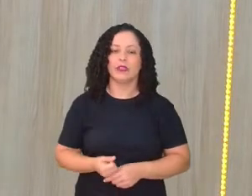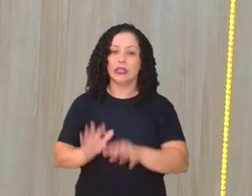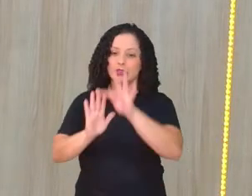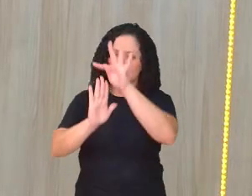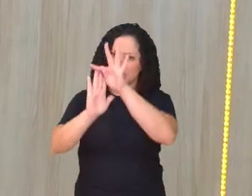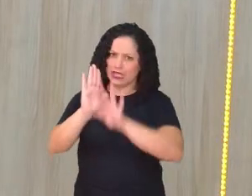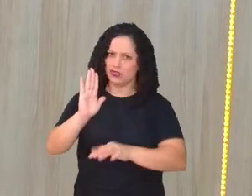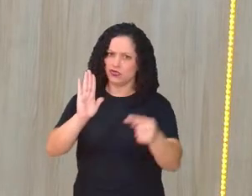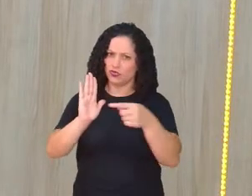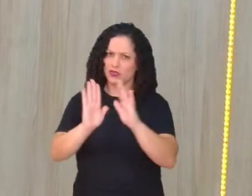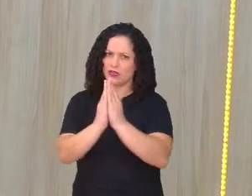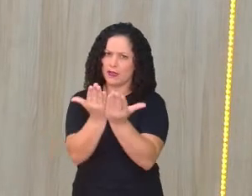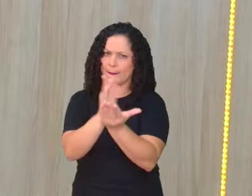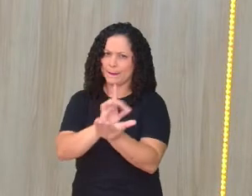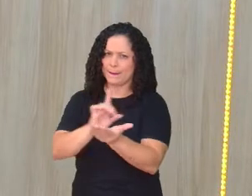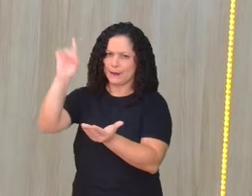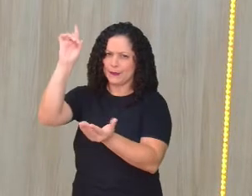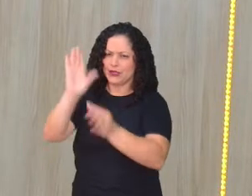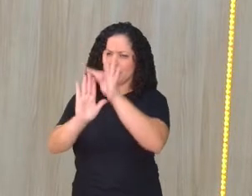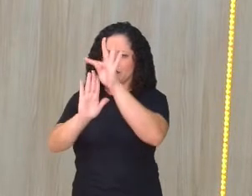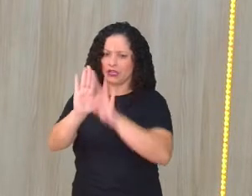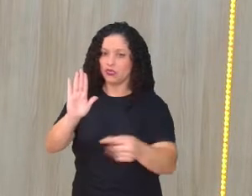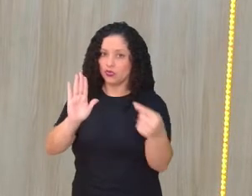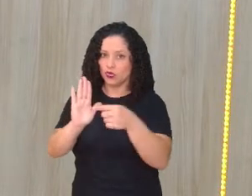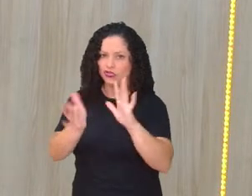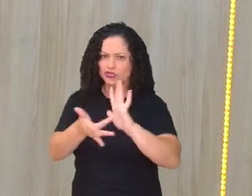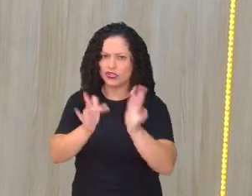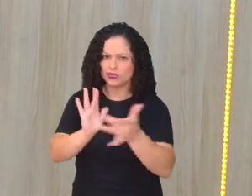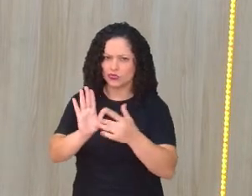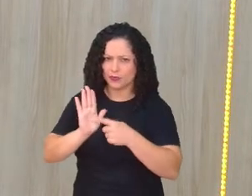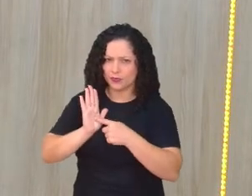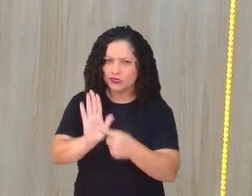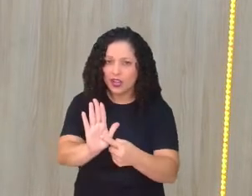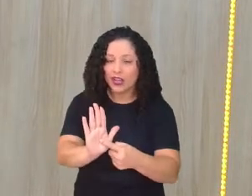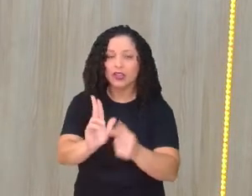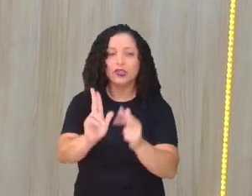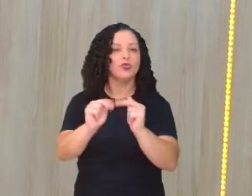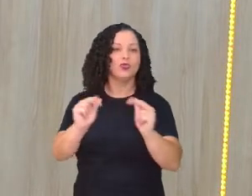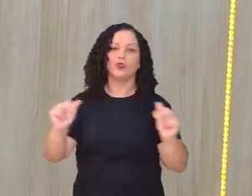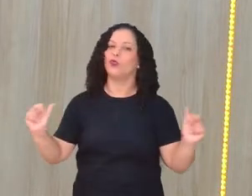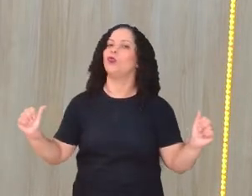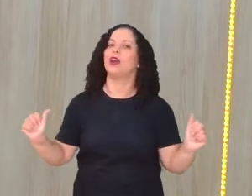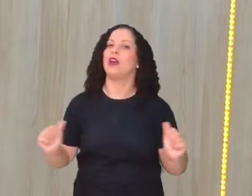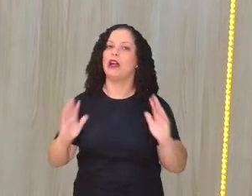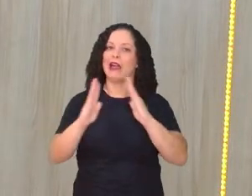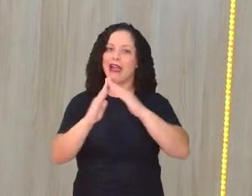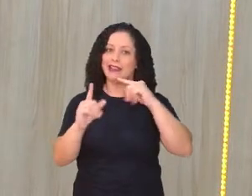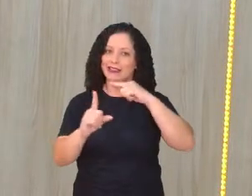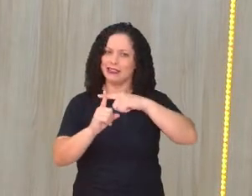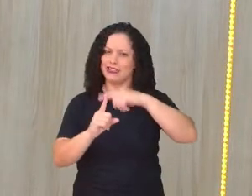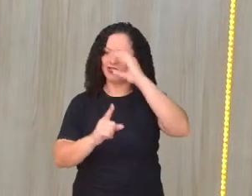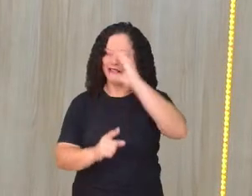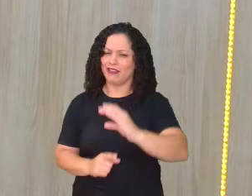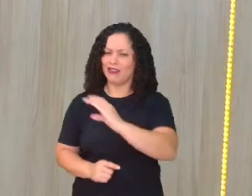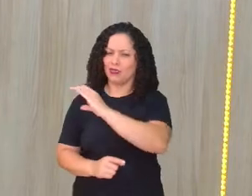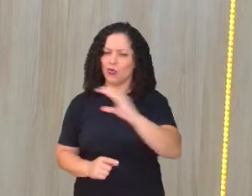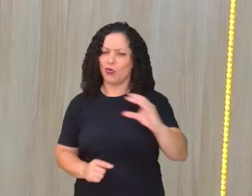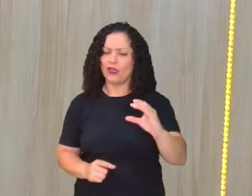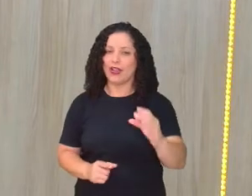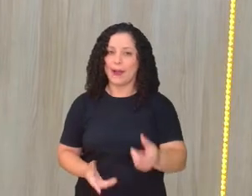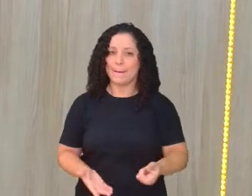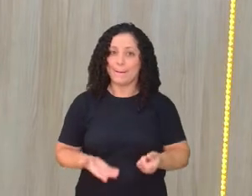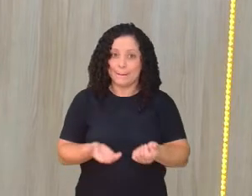né, onde o Jesus Cristo, né, ele autorizava a igreja a cobrar para perdoar